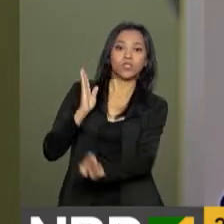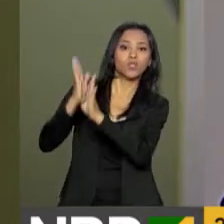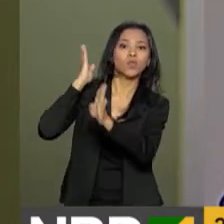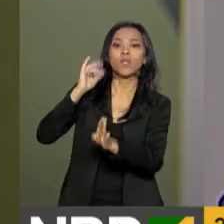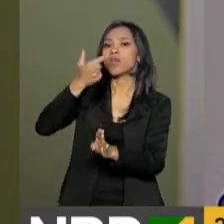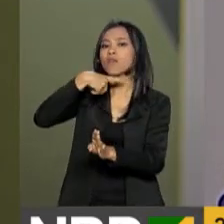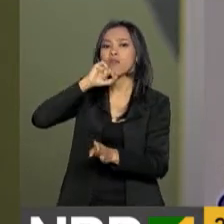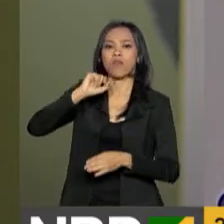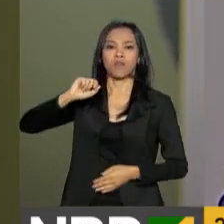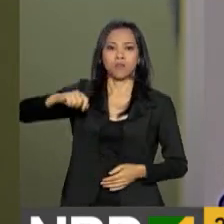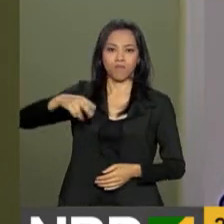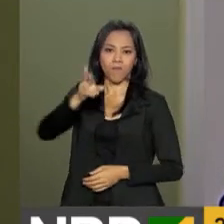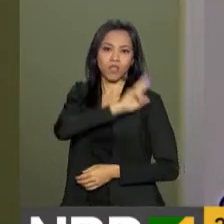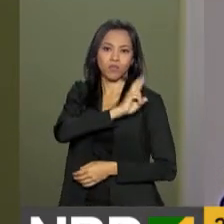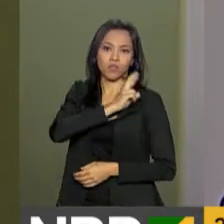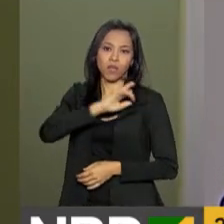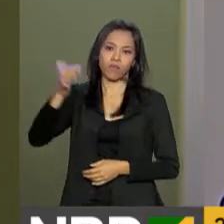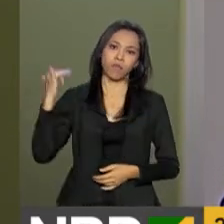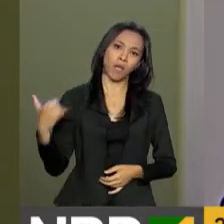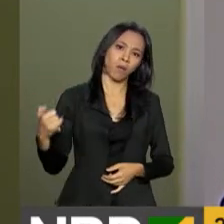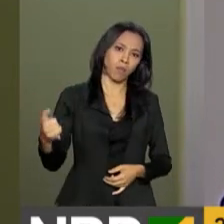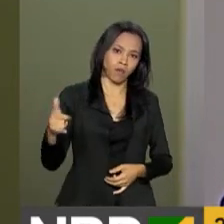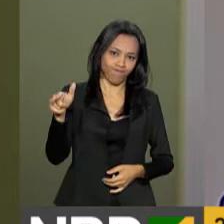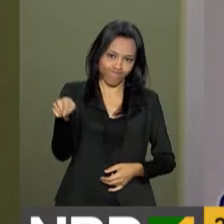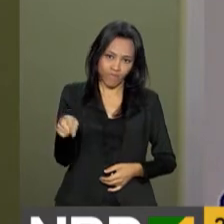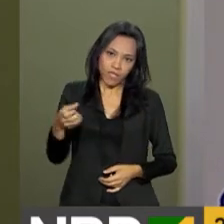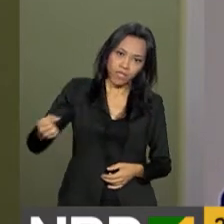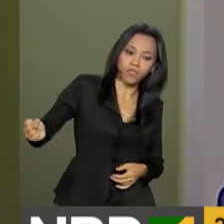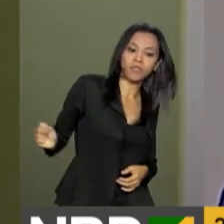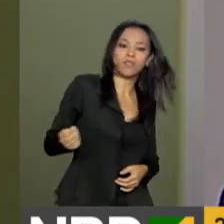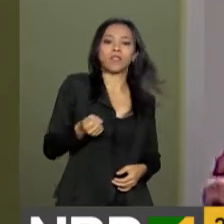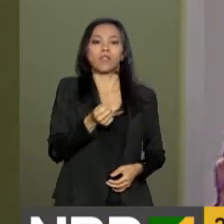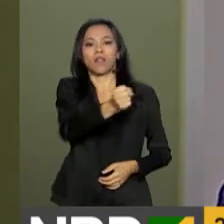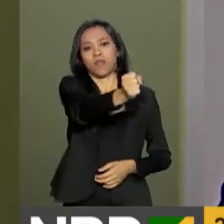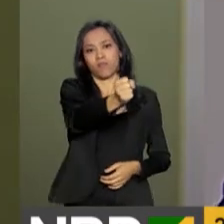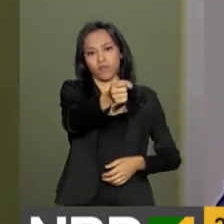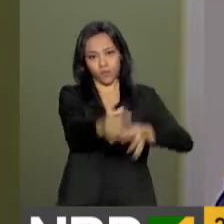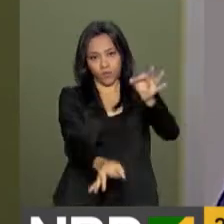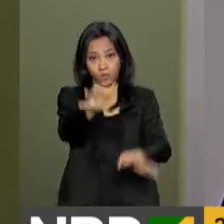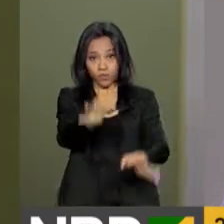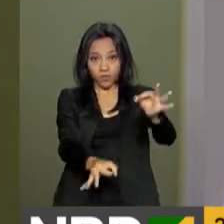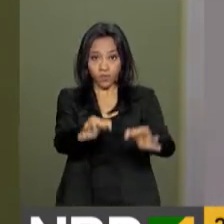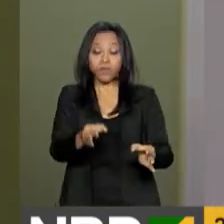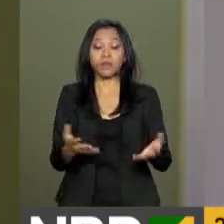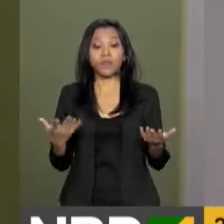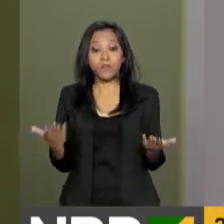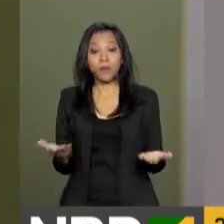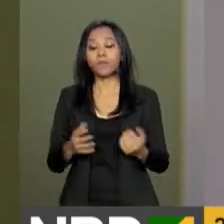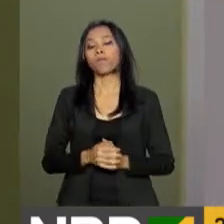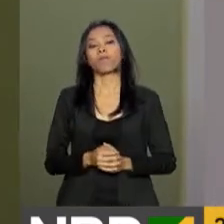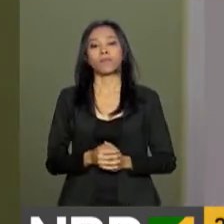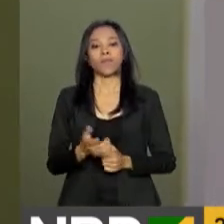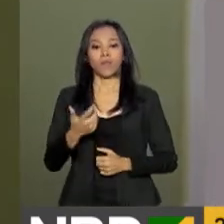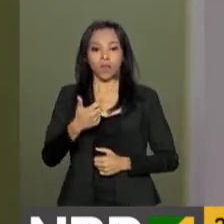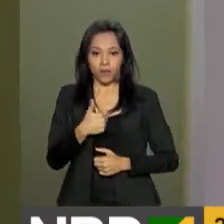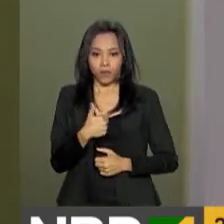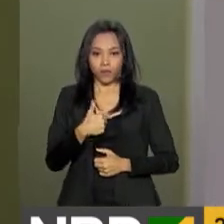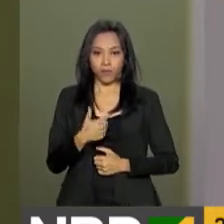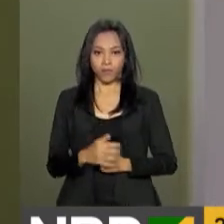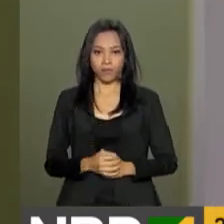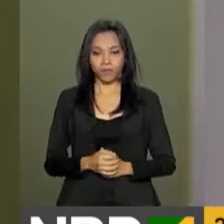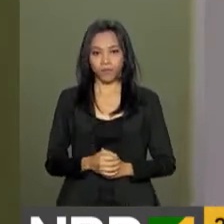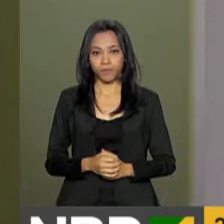identificados e levados à justiça ofereci tu portanto os